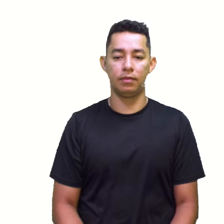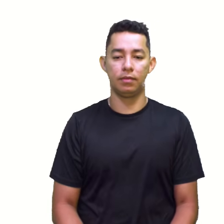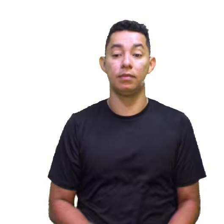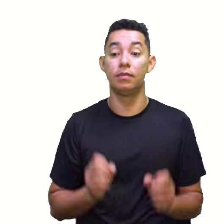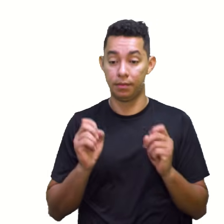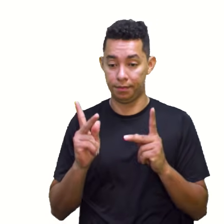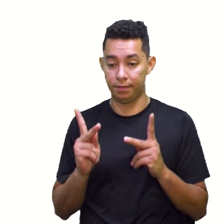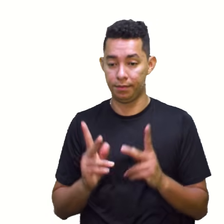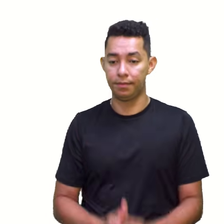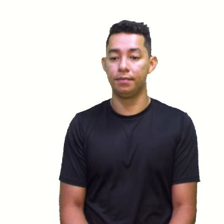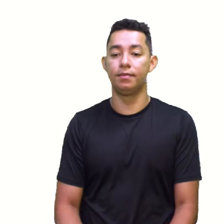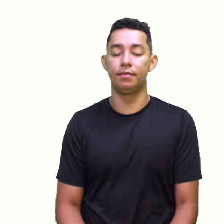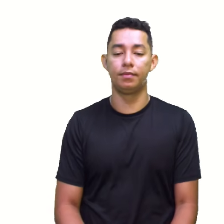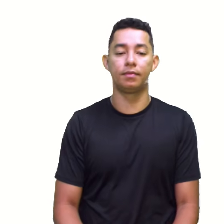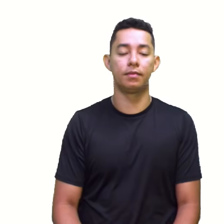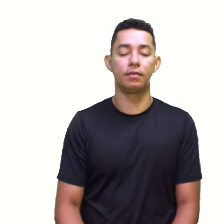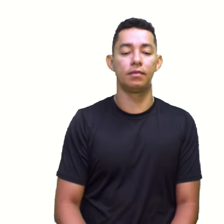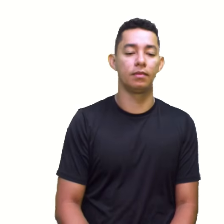Beleza?